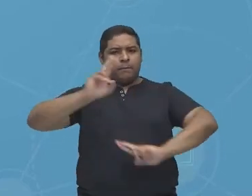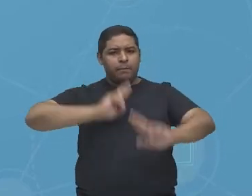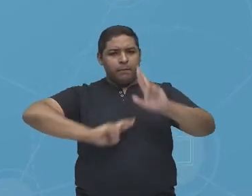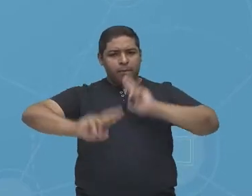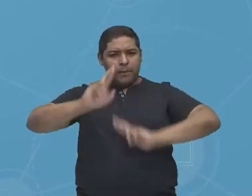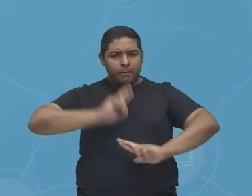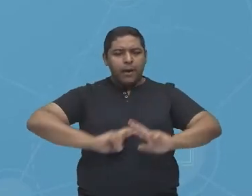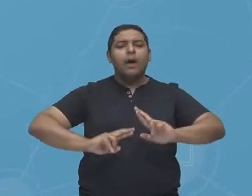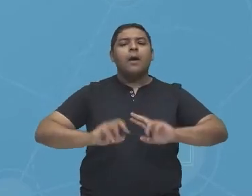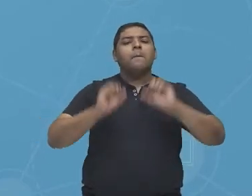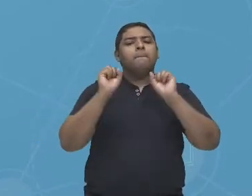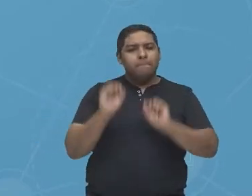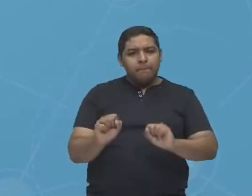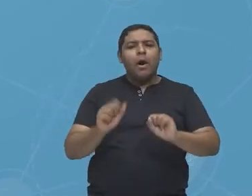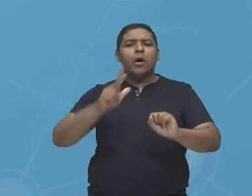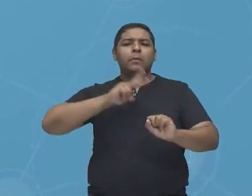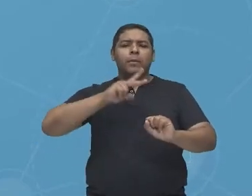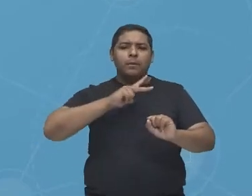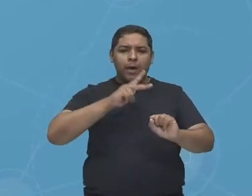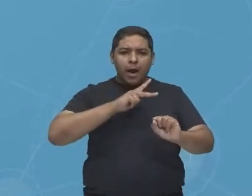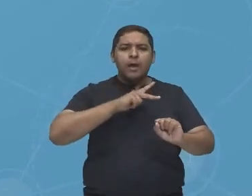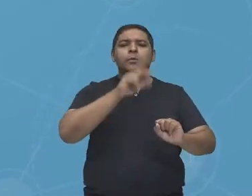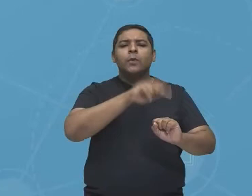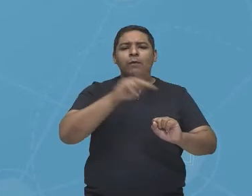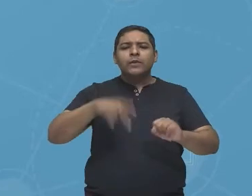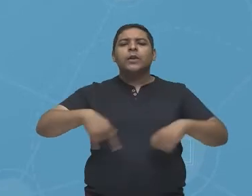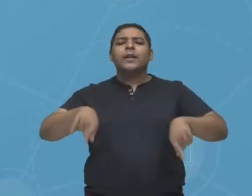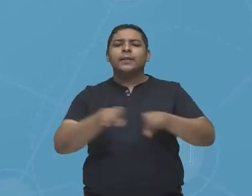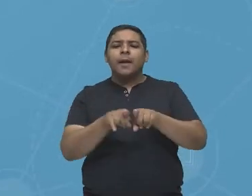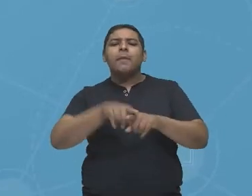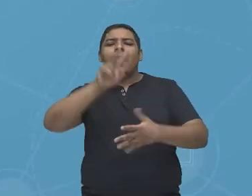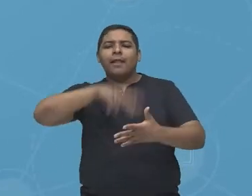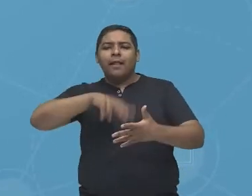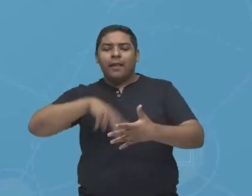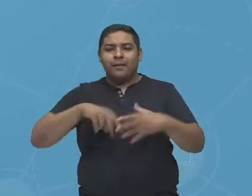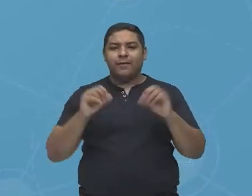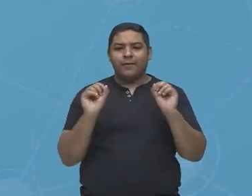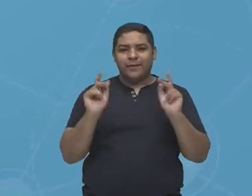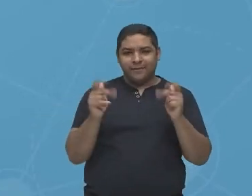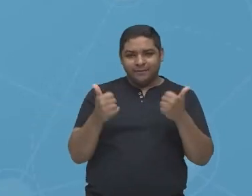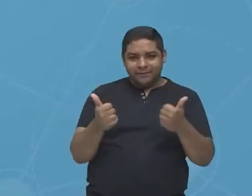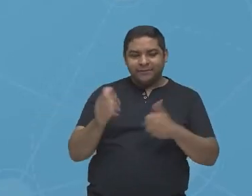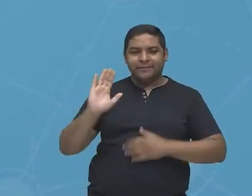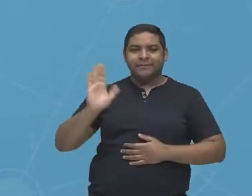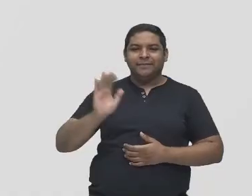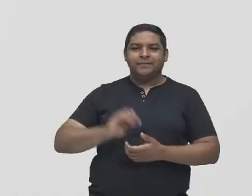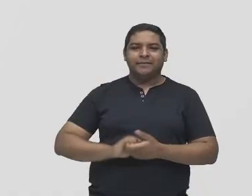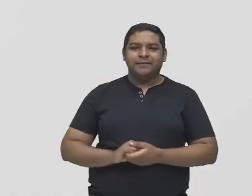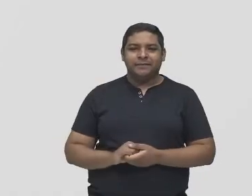à vontade pode mandar no privado dos nossos professores ou para mim, que a gente também faz a leitura, tá bom? Até daqui a pouco.